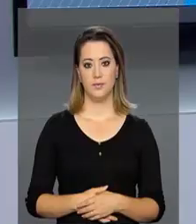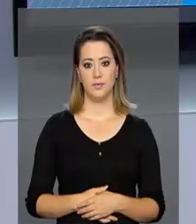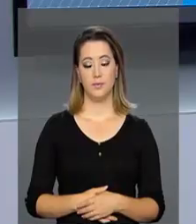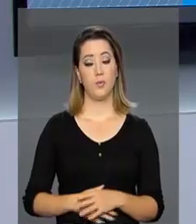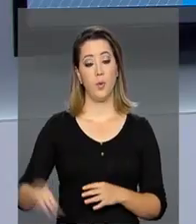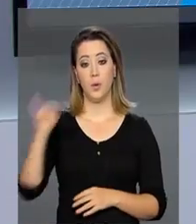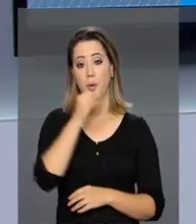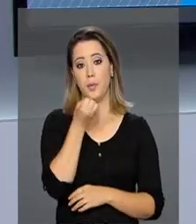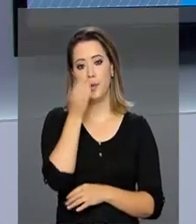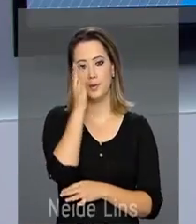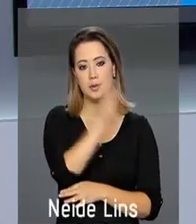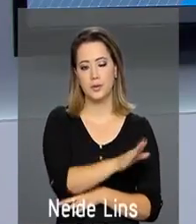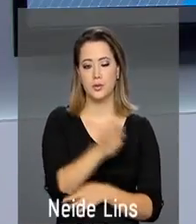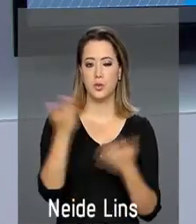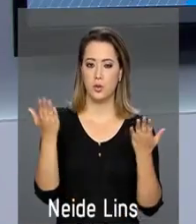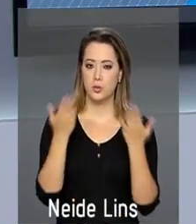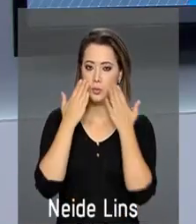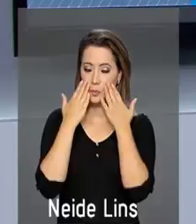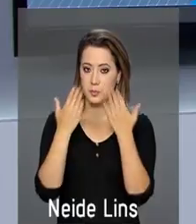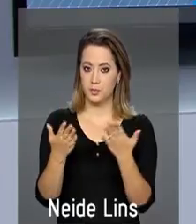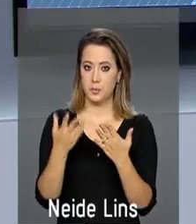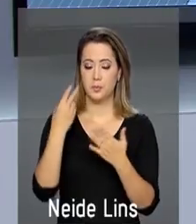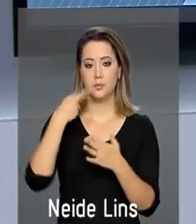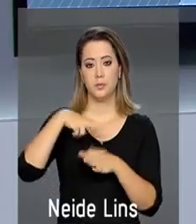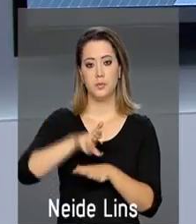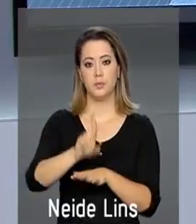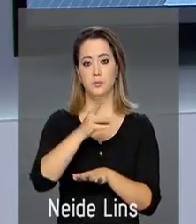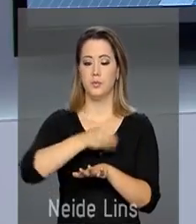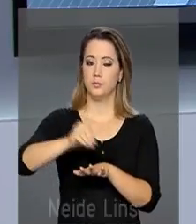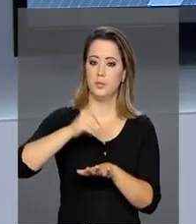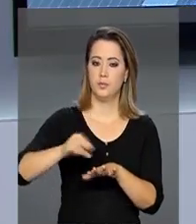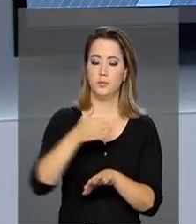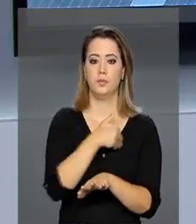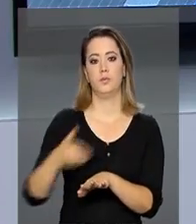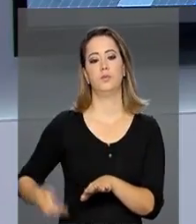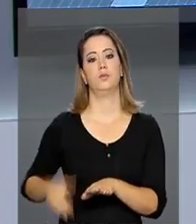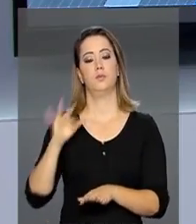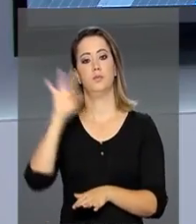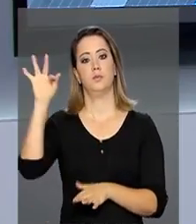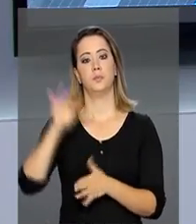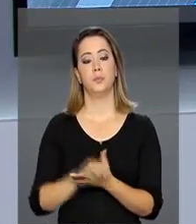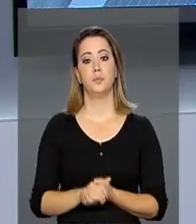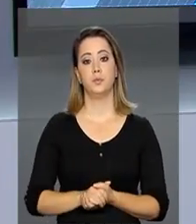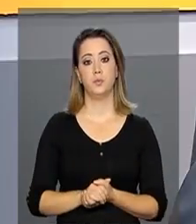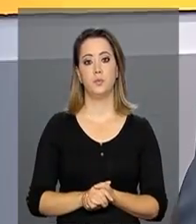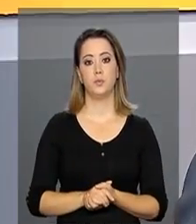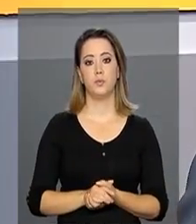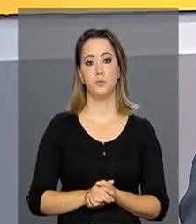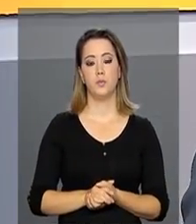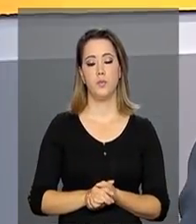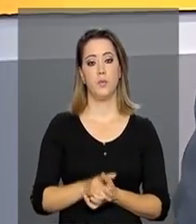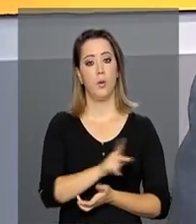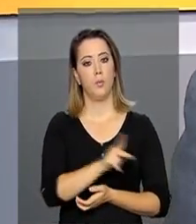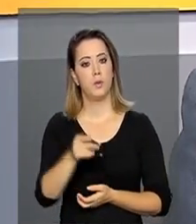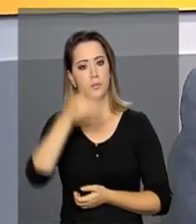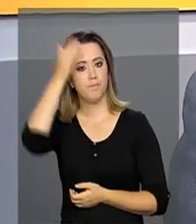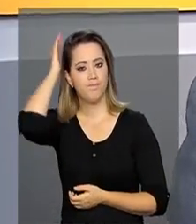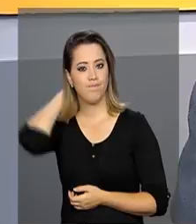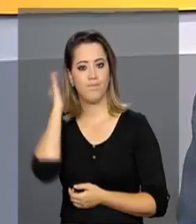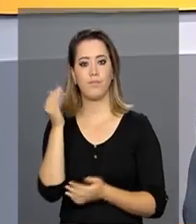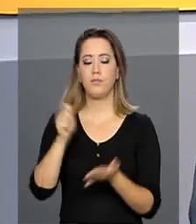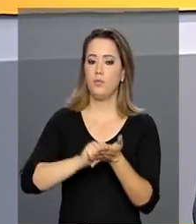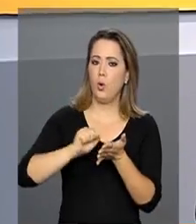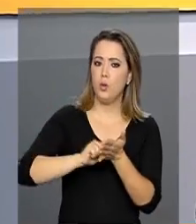Olá boa tarde começa agora mais uma edição do repórter NBR e as notícias do governo federal o presidente Michel